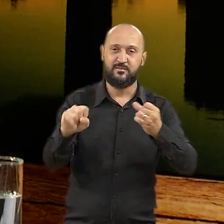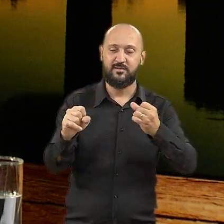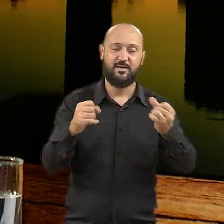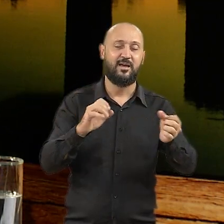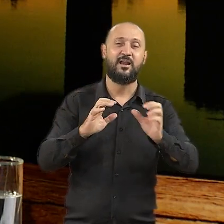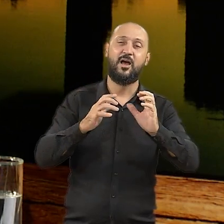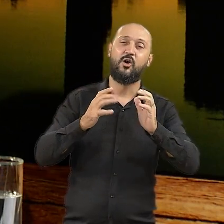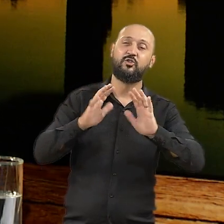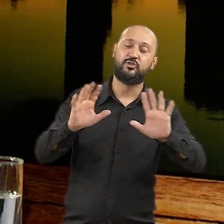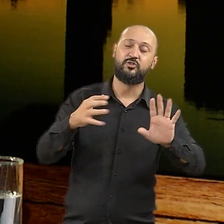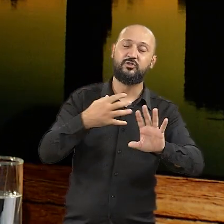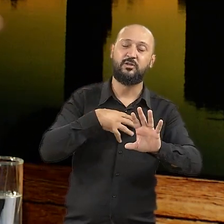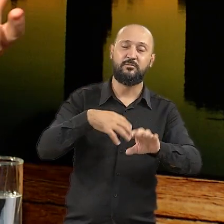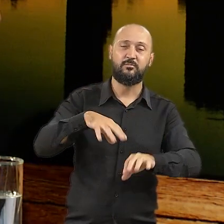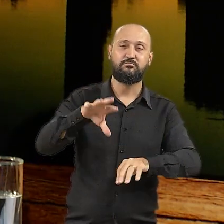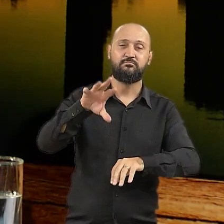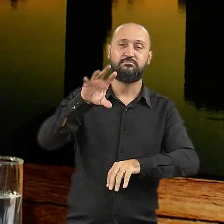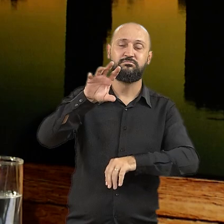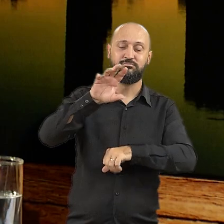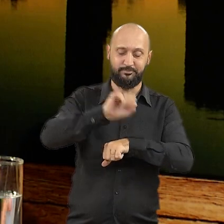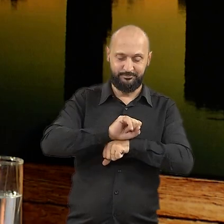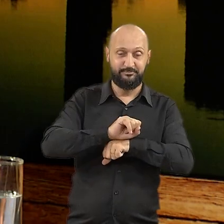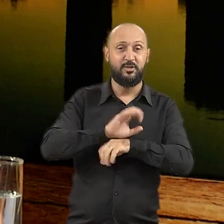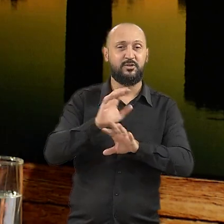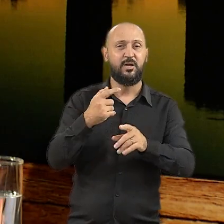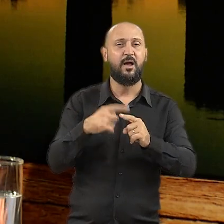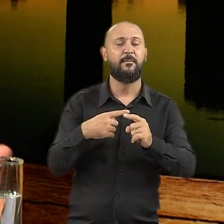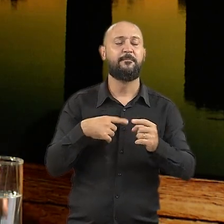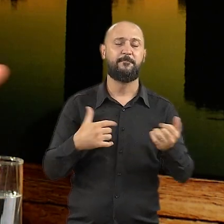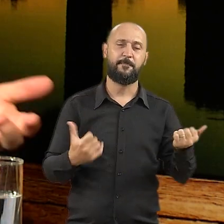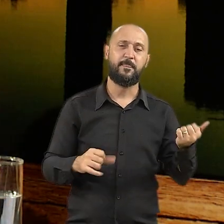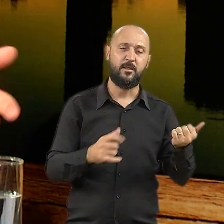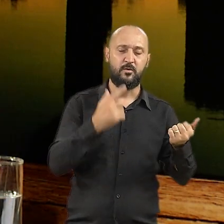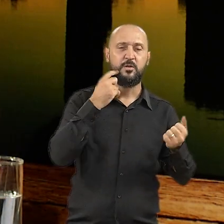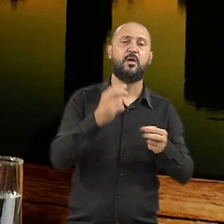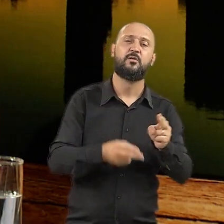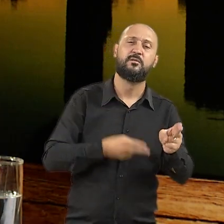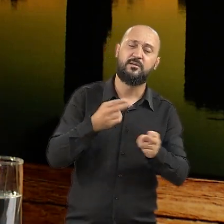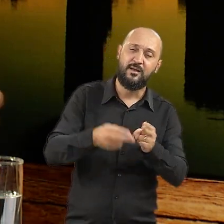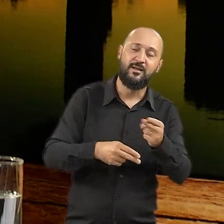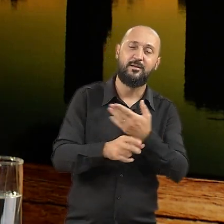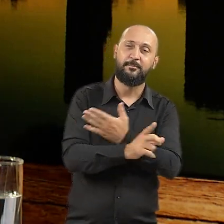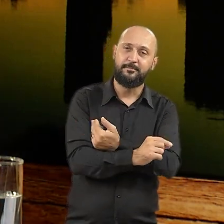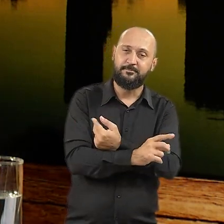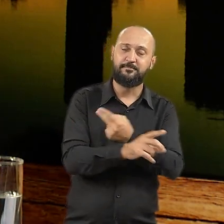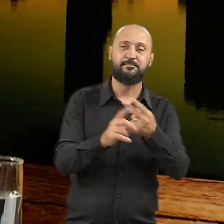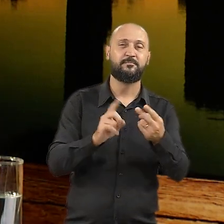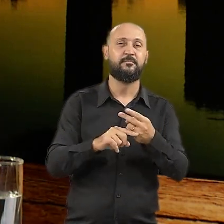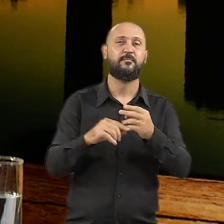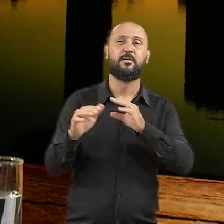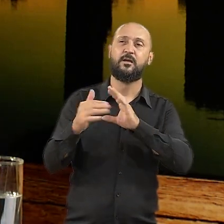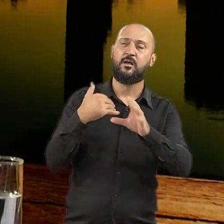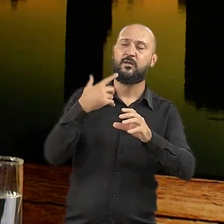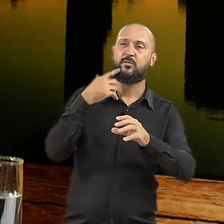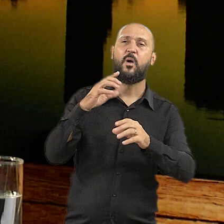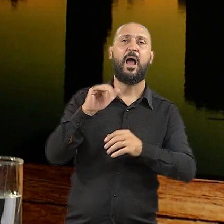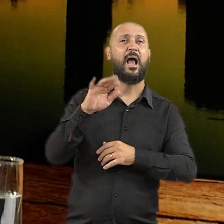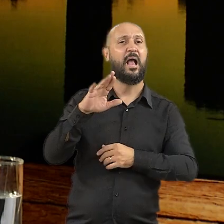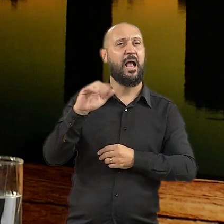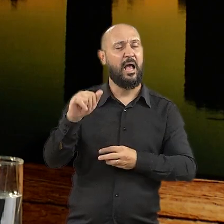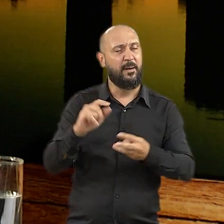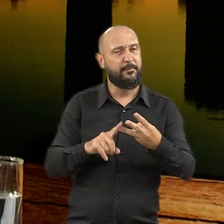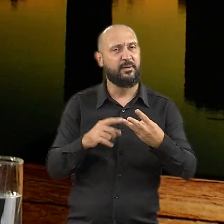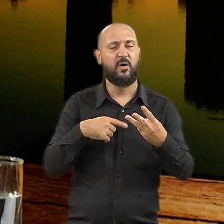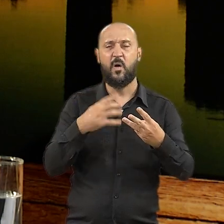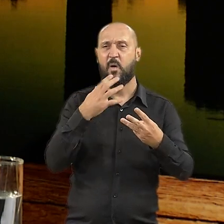outro andamento. Eu já totalmente estava, porque eu tocava trem do Pantanal, eu recebia lá coisas do Acaba,